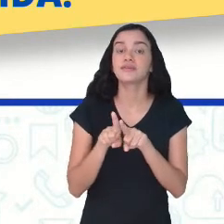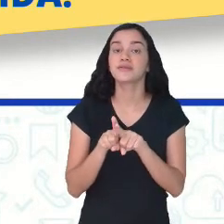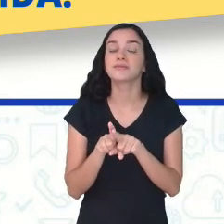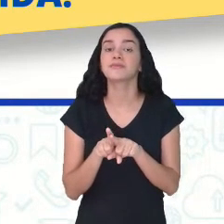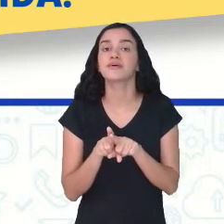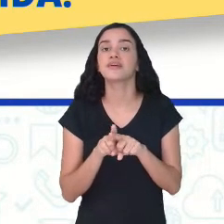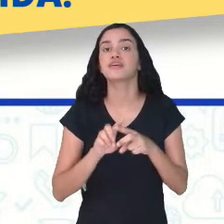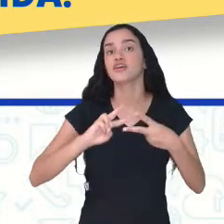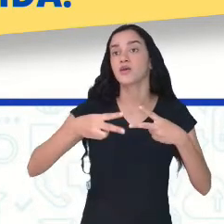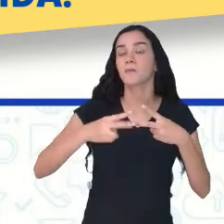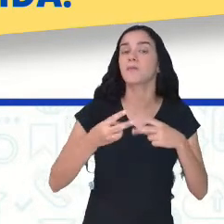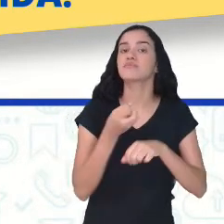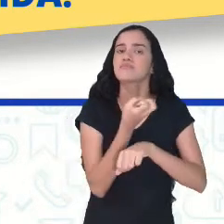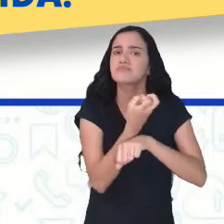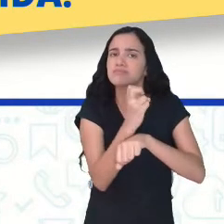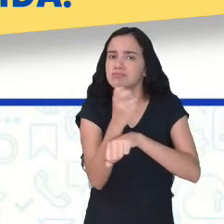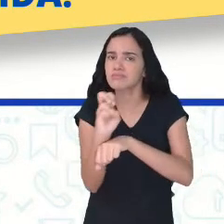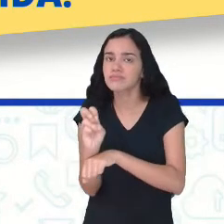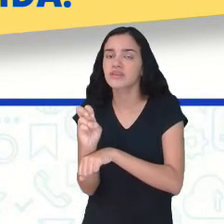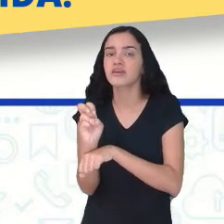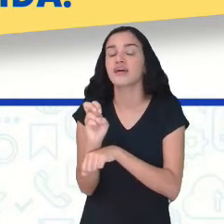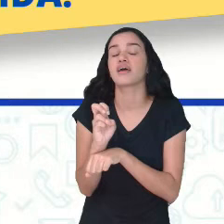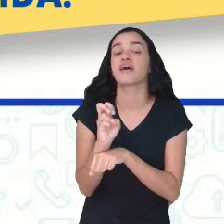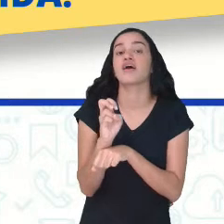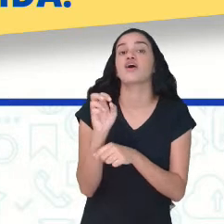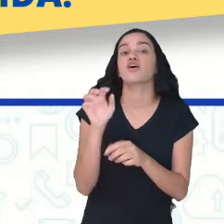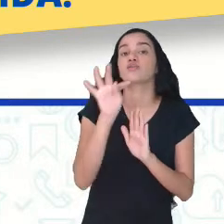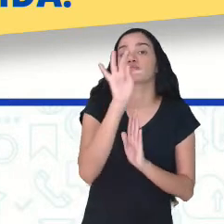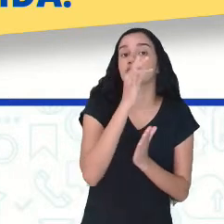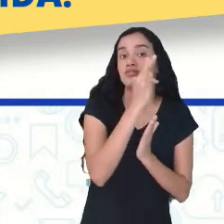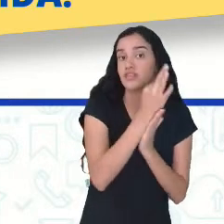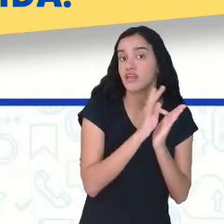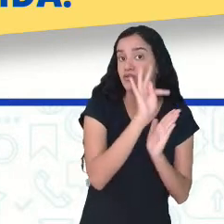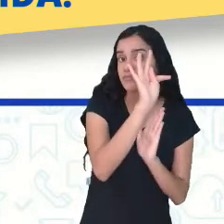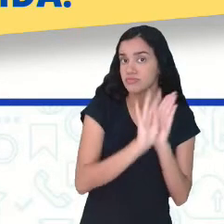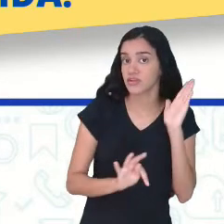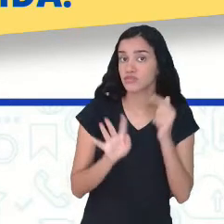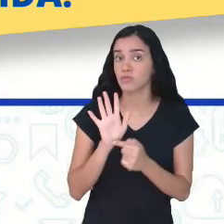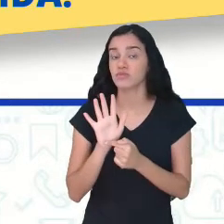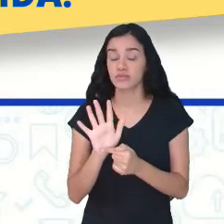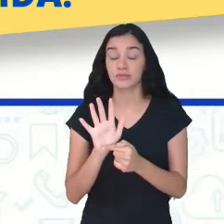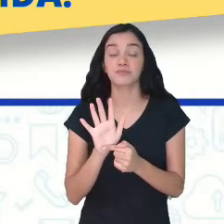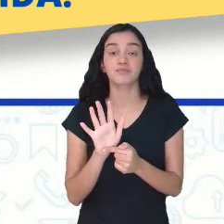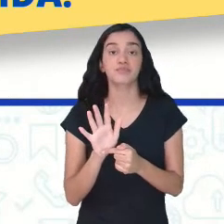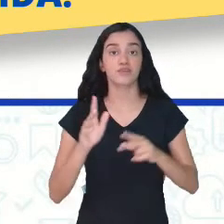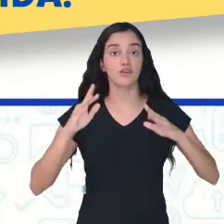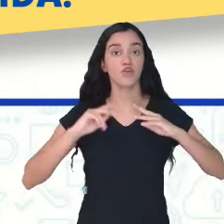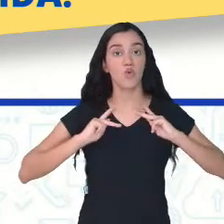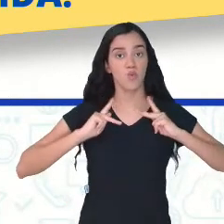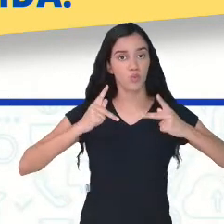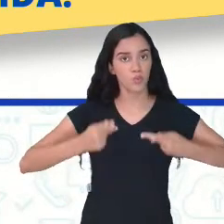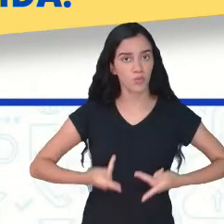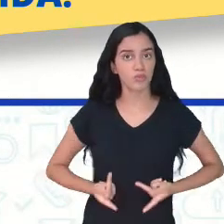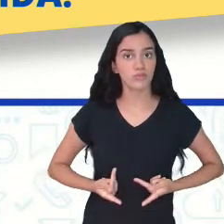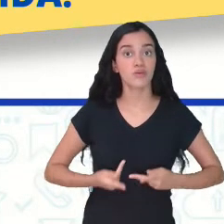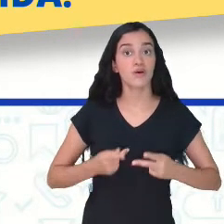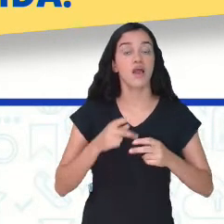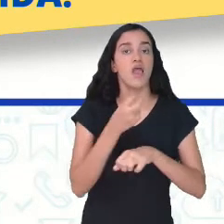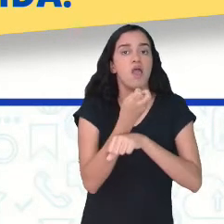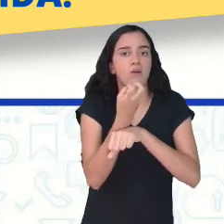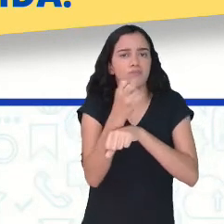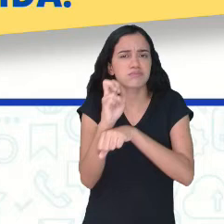relação aí à máquina. Então, o texto diz o seguinte: o corpo humano é uma máquina, pois apresenta uma